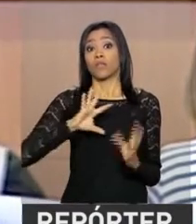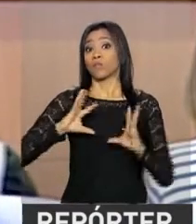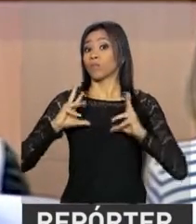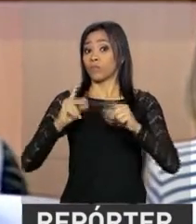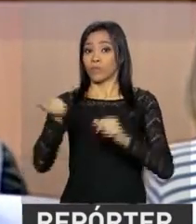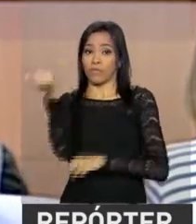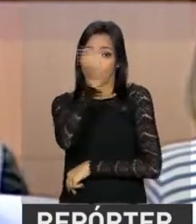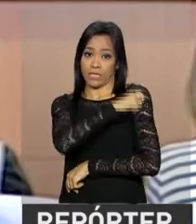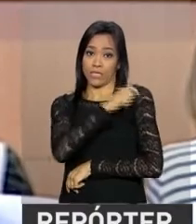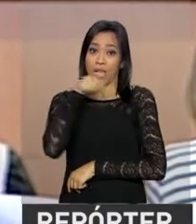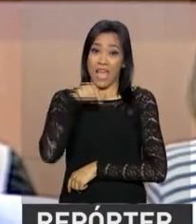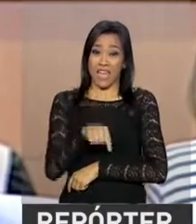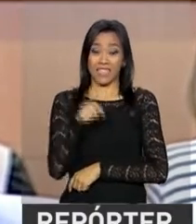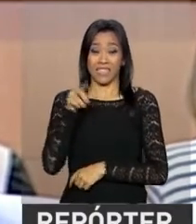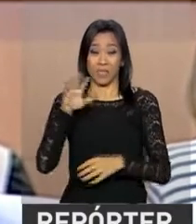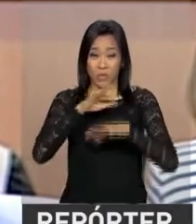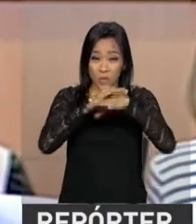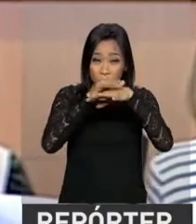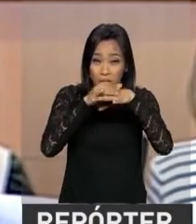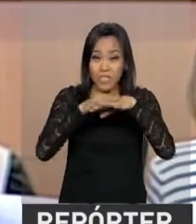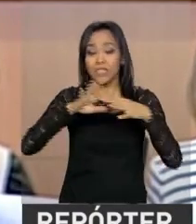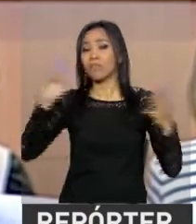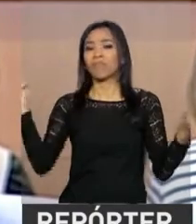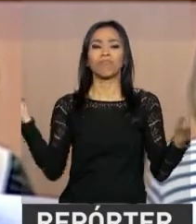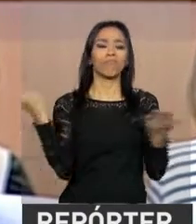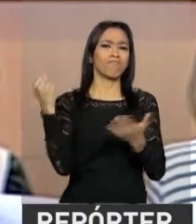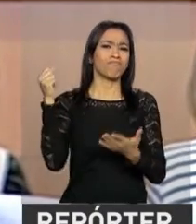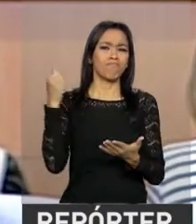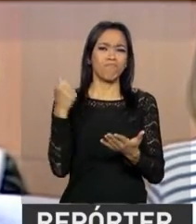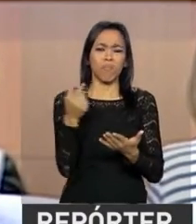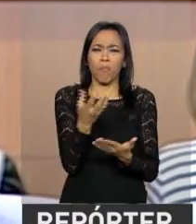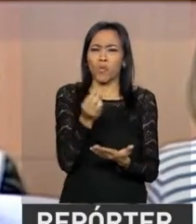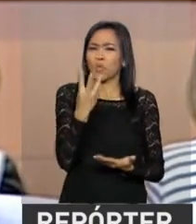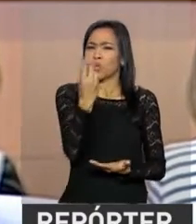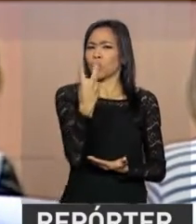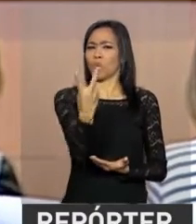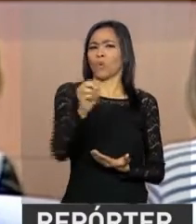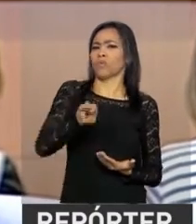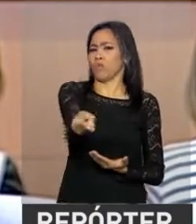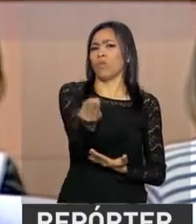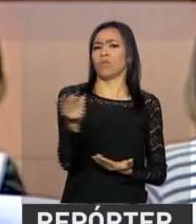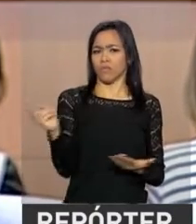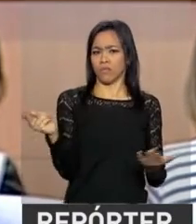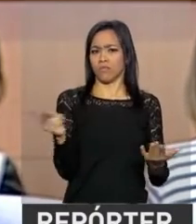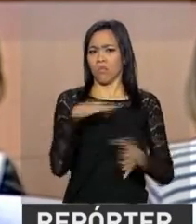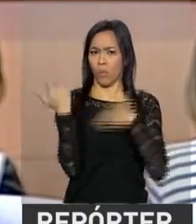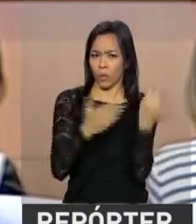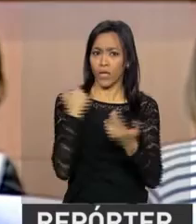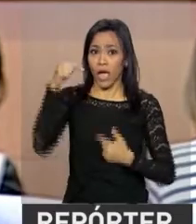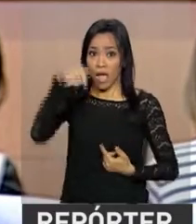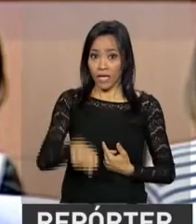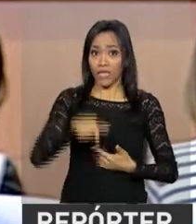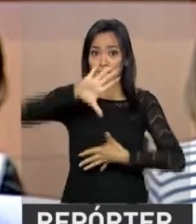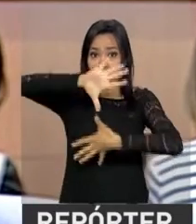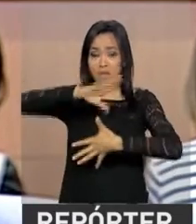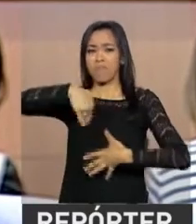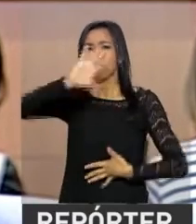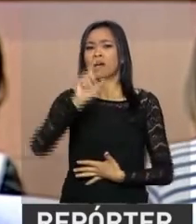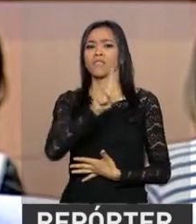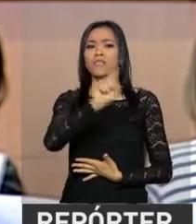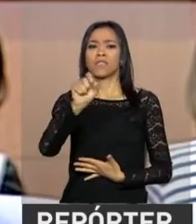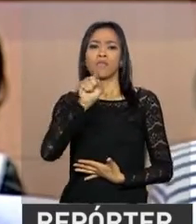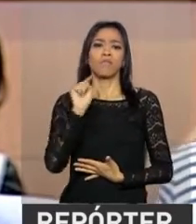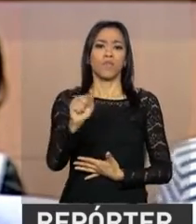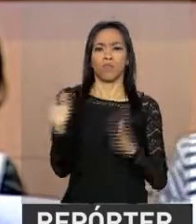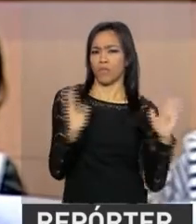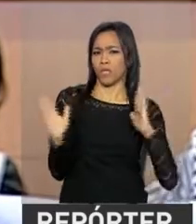essa doença matava 2 milhões e 600 mil pessoas em todo o mundo e só aqui nas américas matou mais de 100 mil pessoas entre